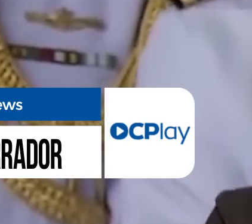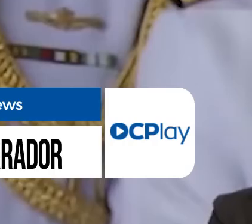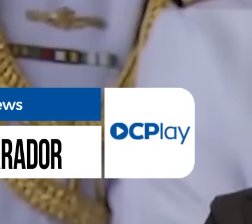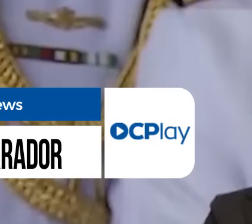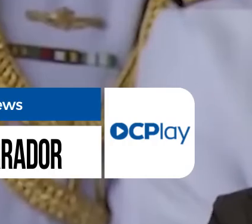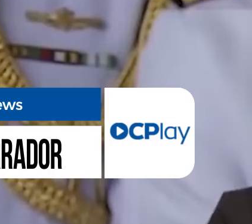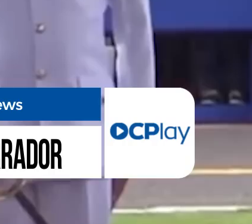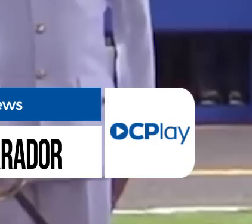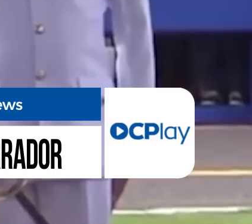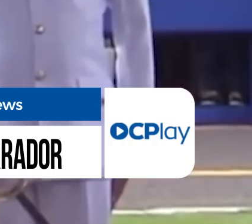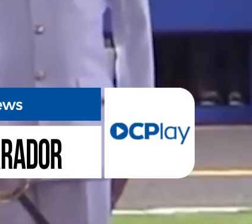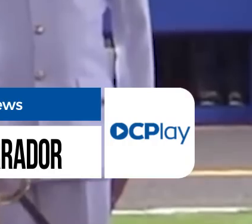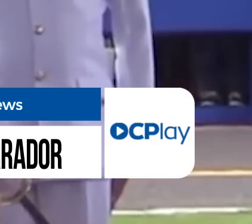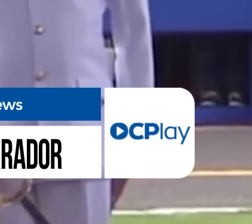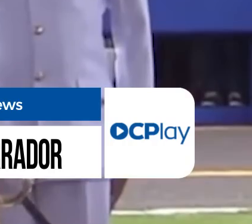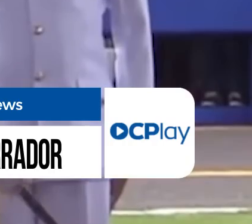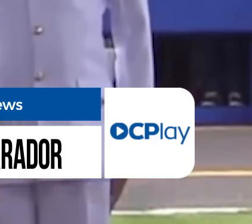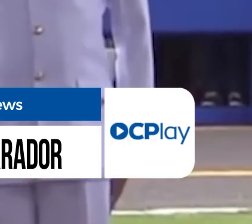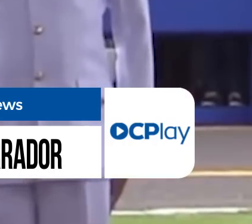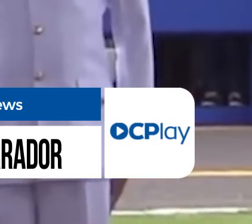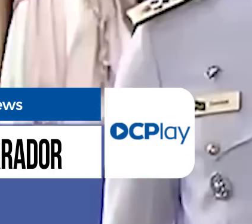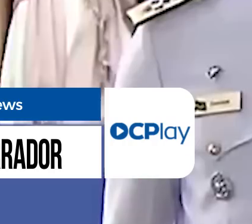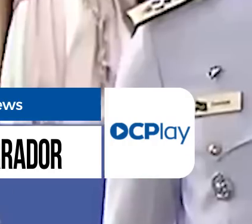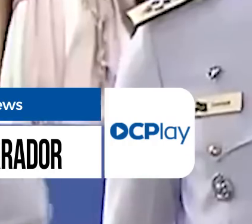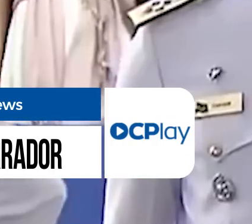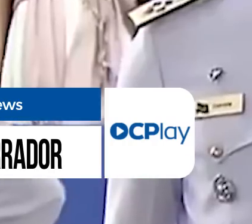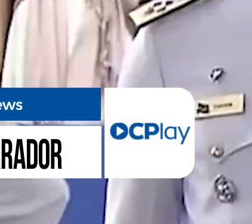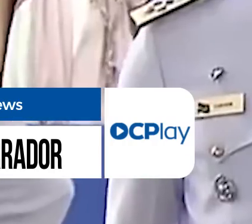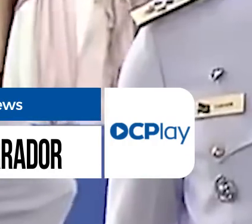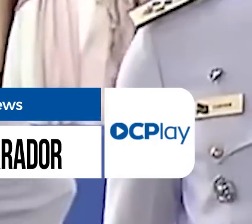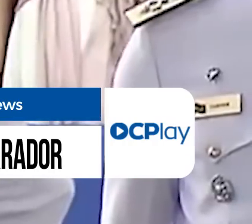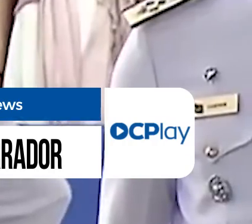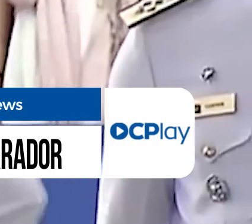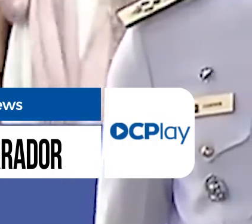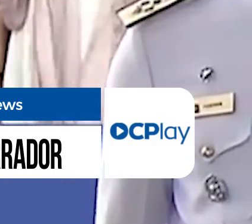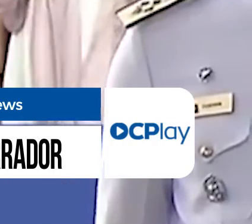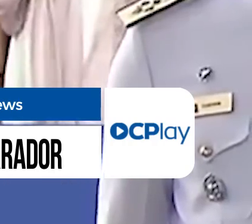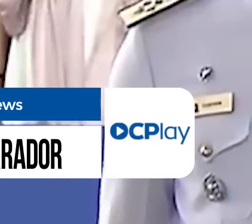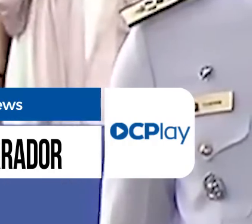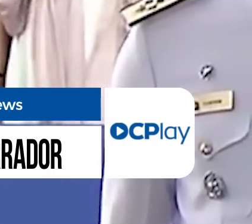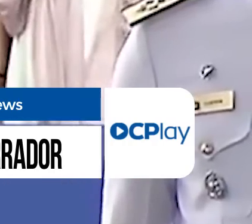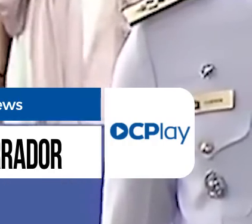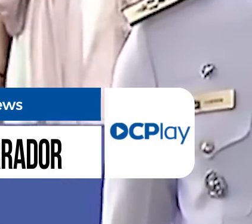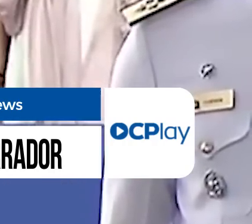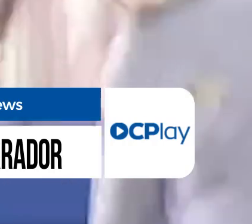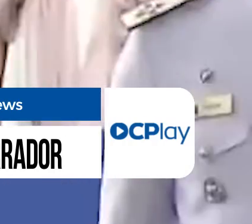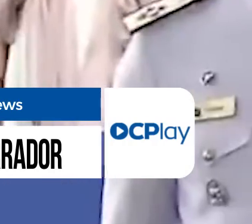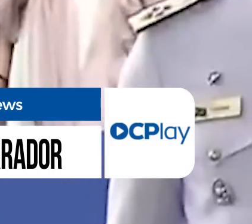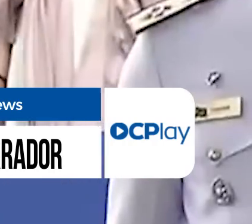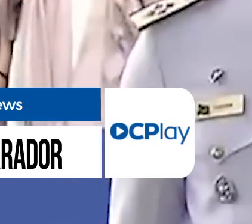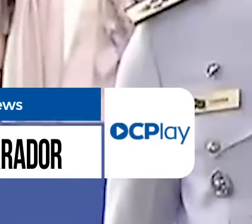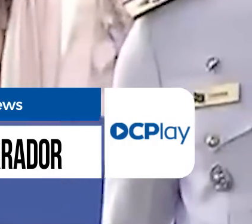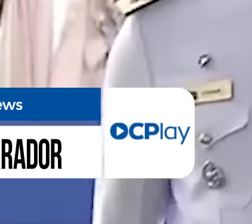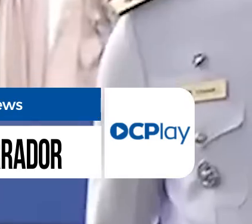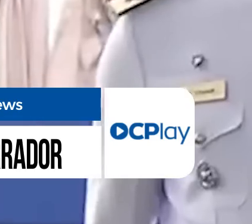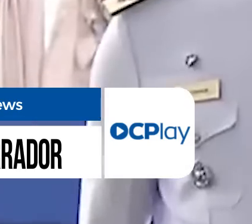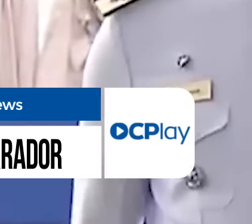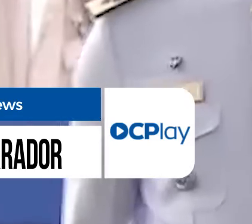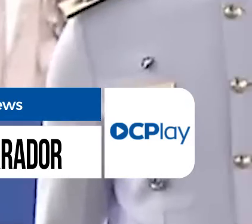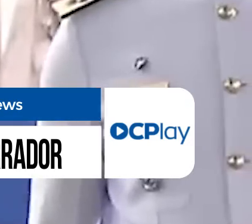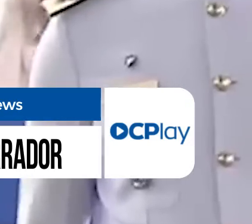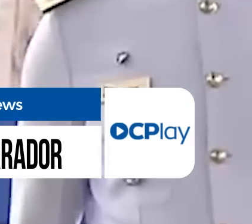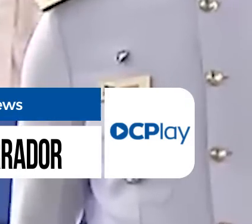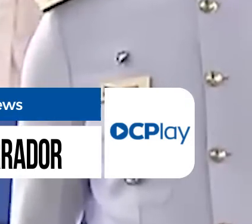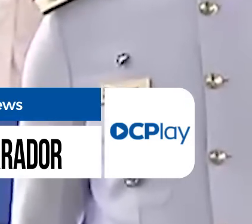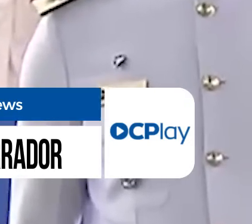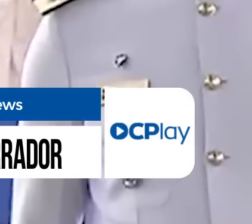lutam incansavelmente pelo ideal de um Brasil cada vez melhor, verdadeiramente livre e completamente soberano. Confira a mensagem lida pelo